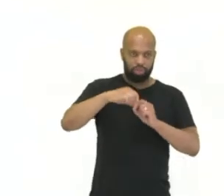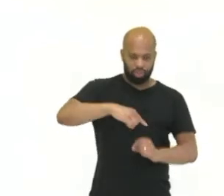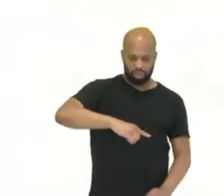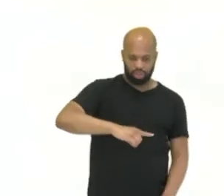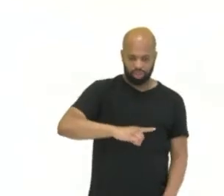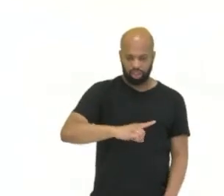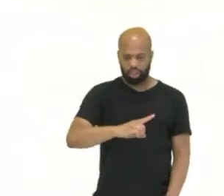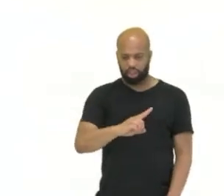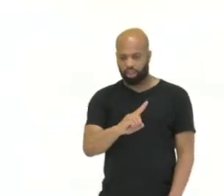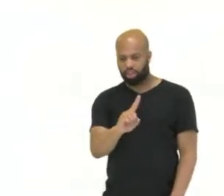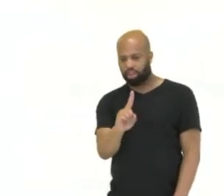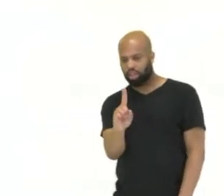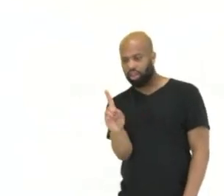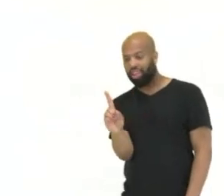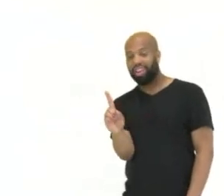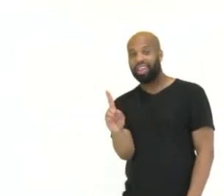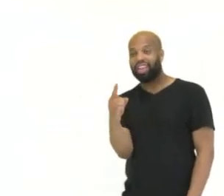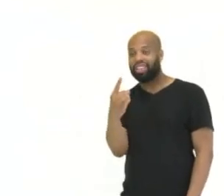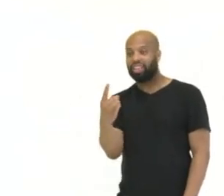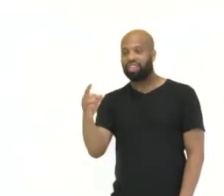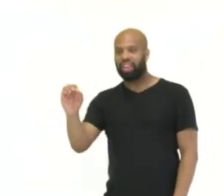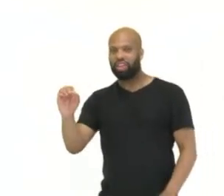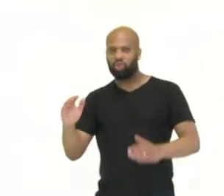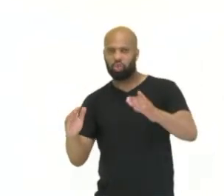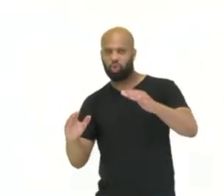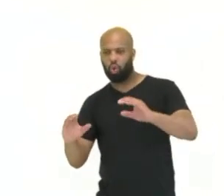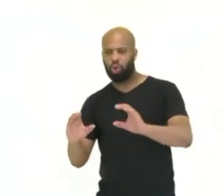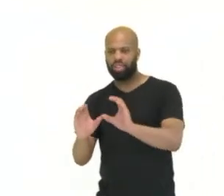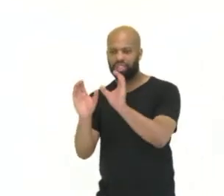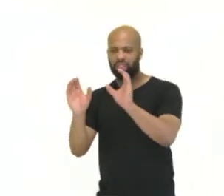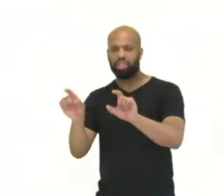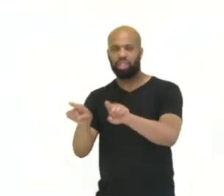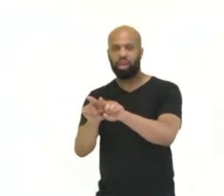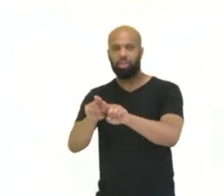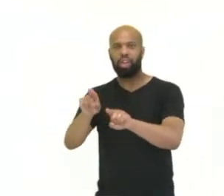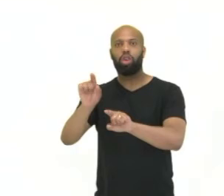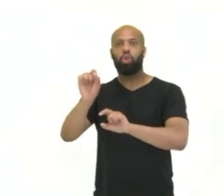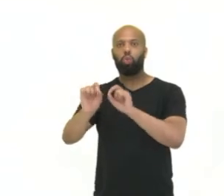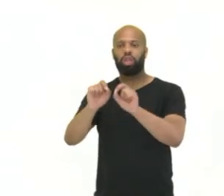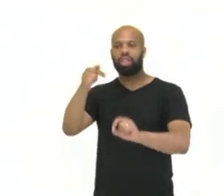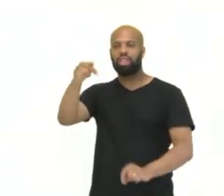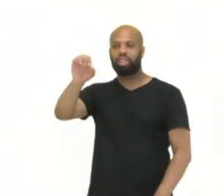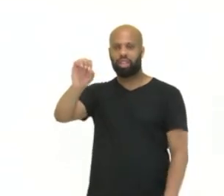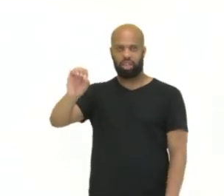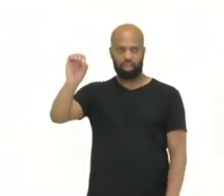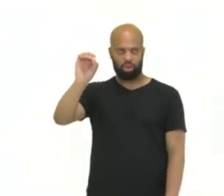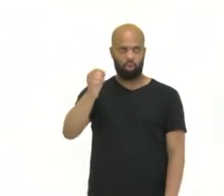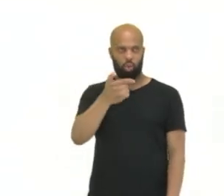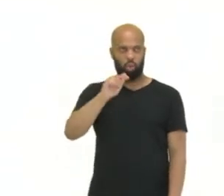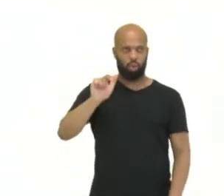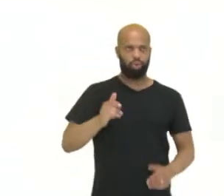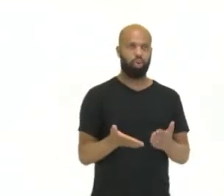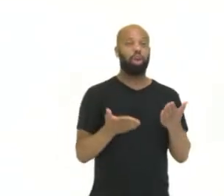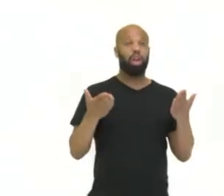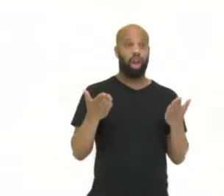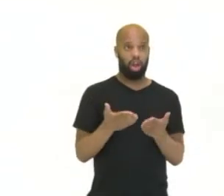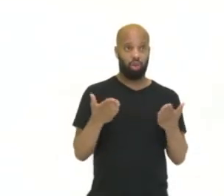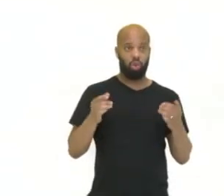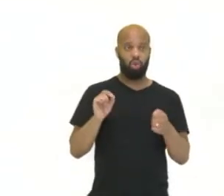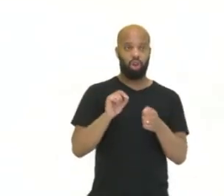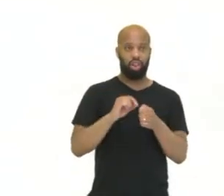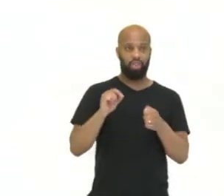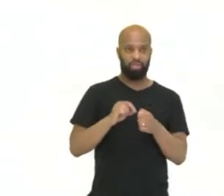graus, ok? Marquei um pontinho ali onde é o 110, vamos para o próximo passo. Com uma régua, traçamos